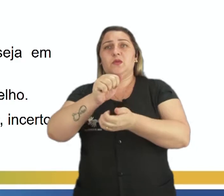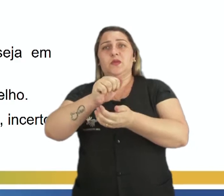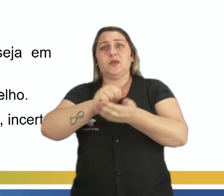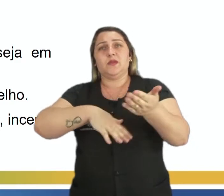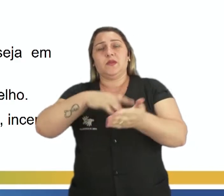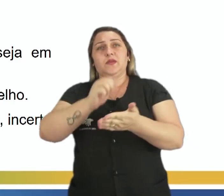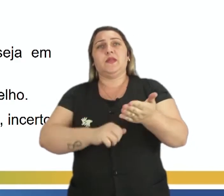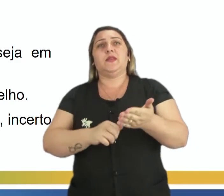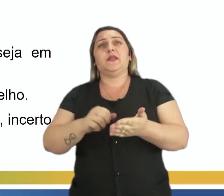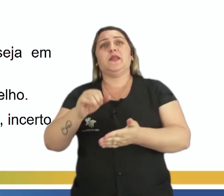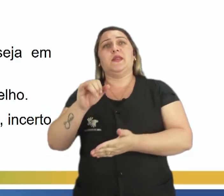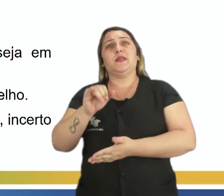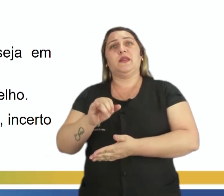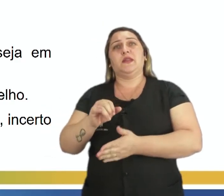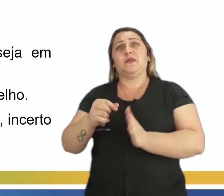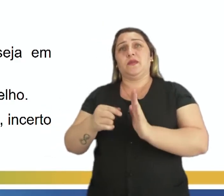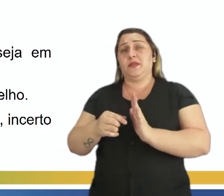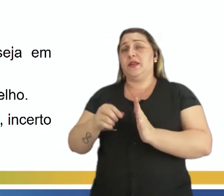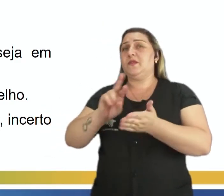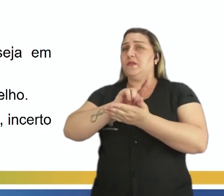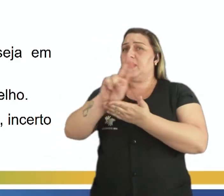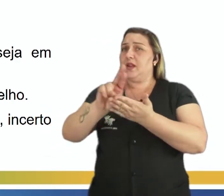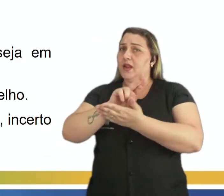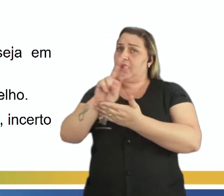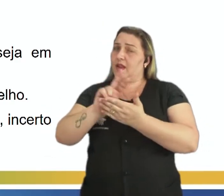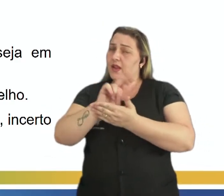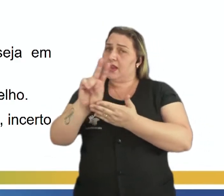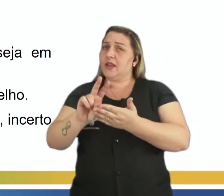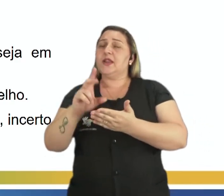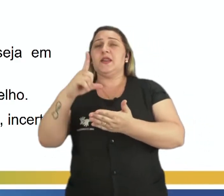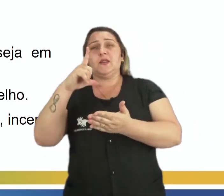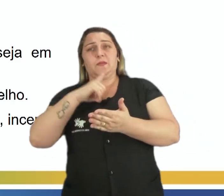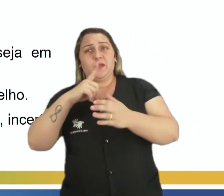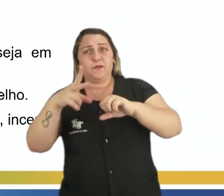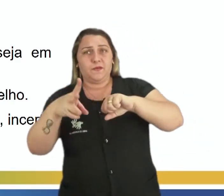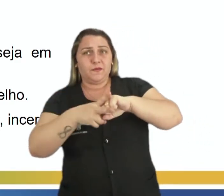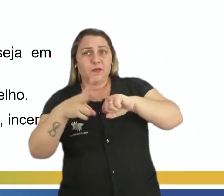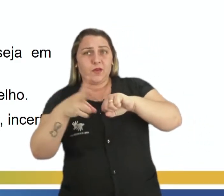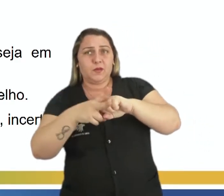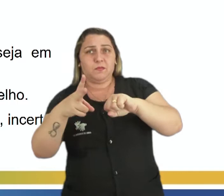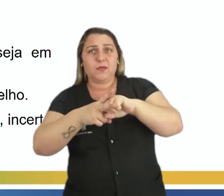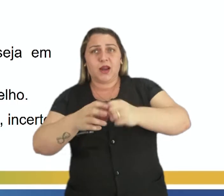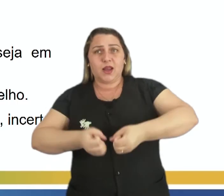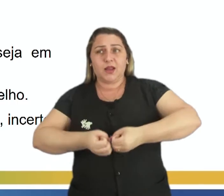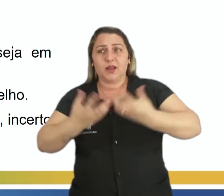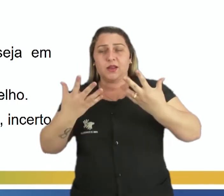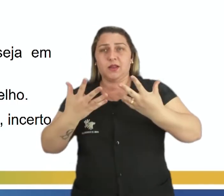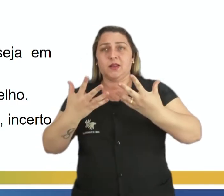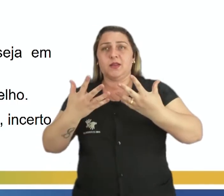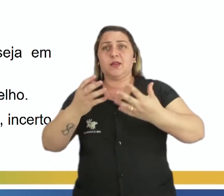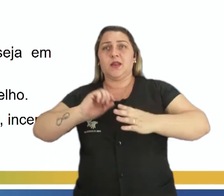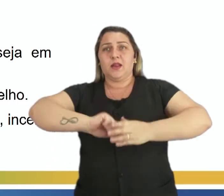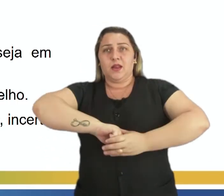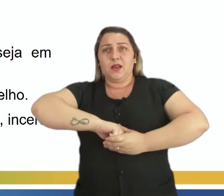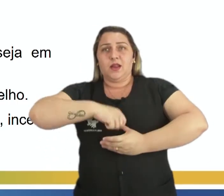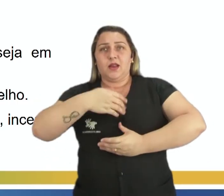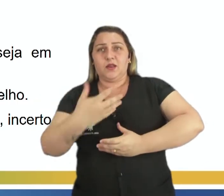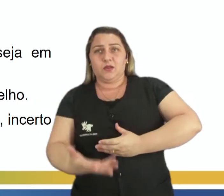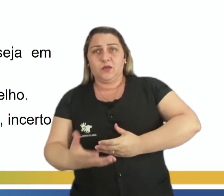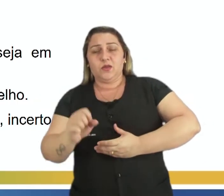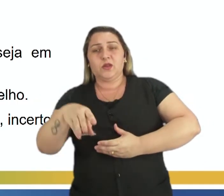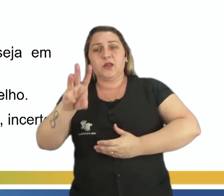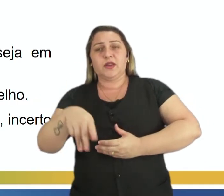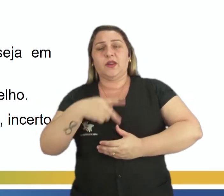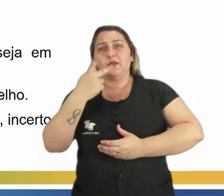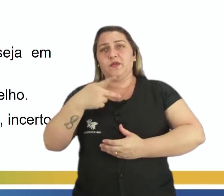Exercitando. Modos verbais são as várias formas assumidas pelo verbo para expressar a atitude, o jeito de quem